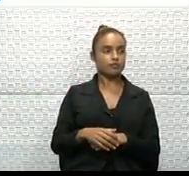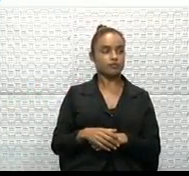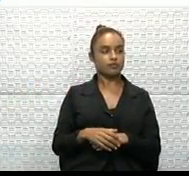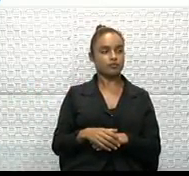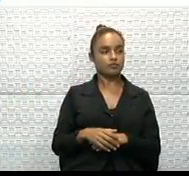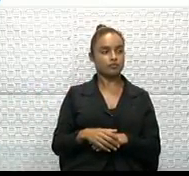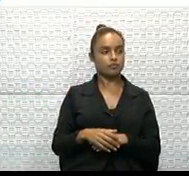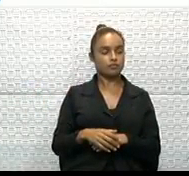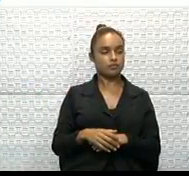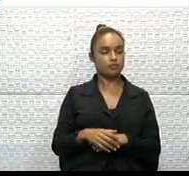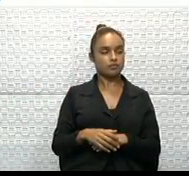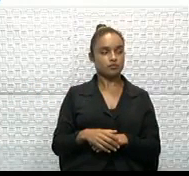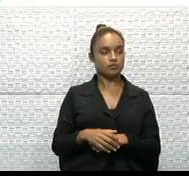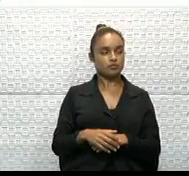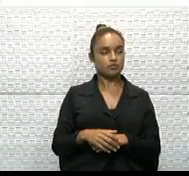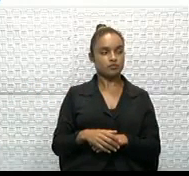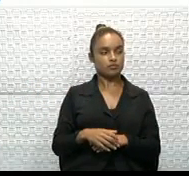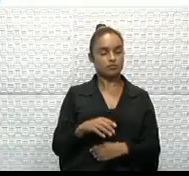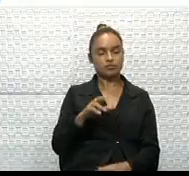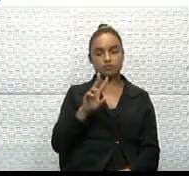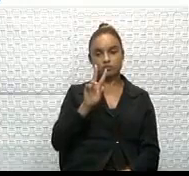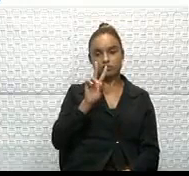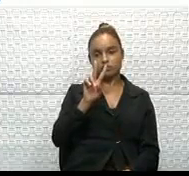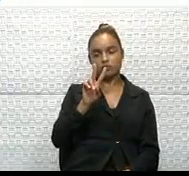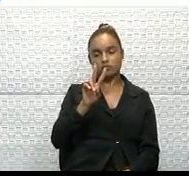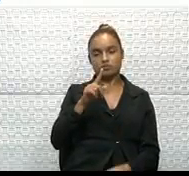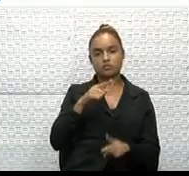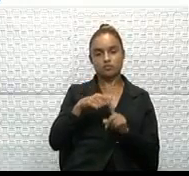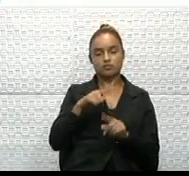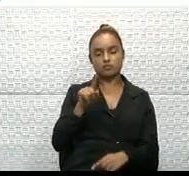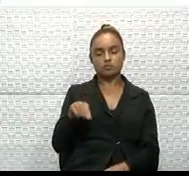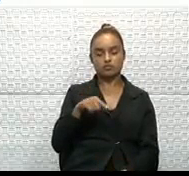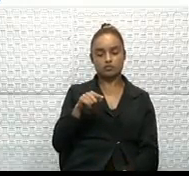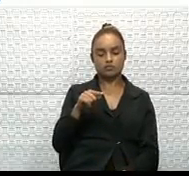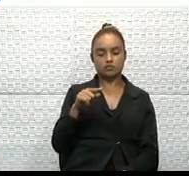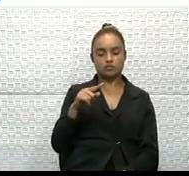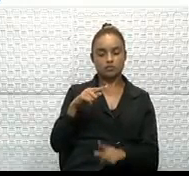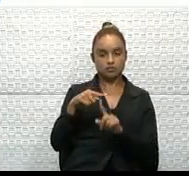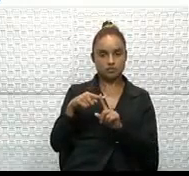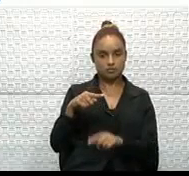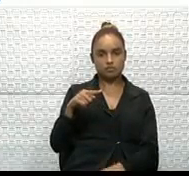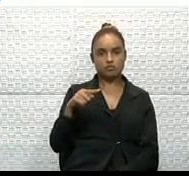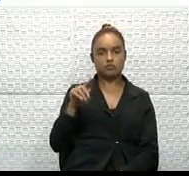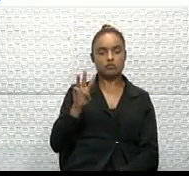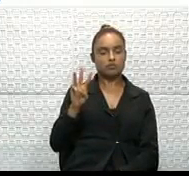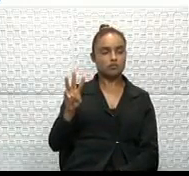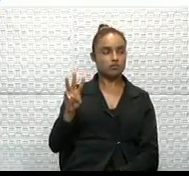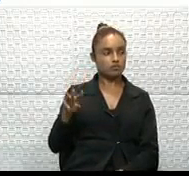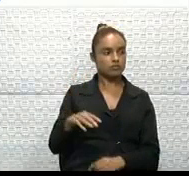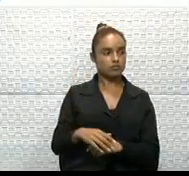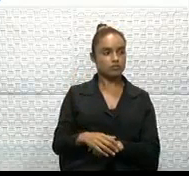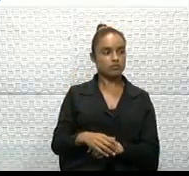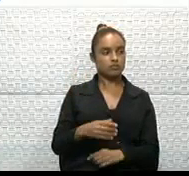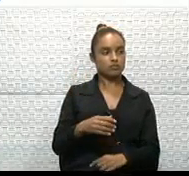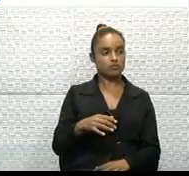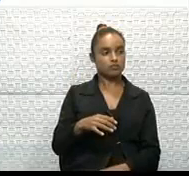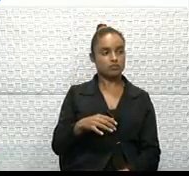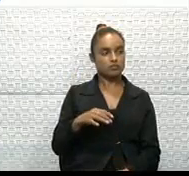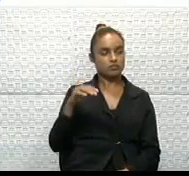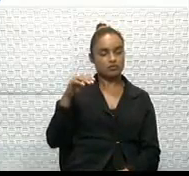pares ordenados como? Digita um número, vírgula, o outro. A relação entre as duas variáveis. E M+,